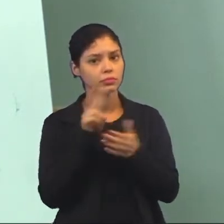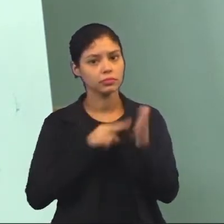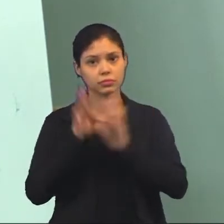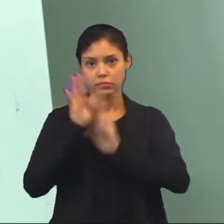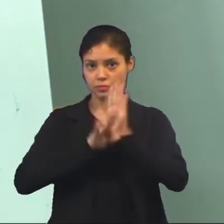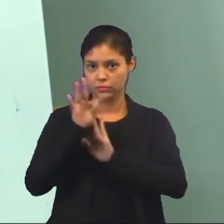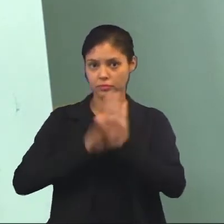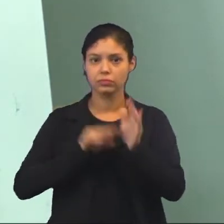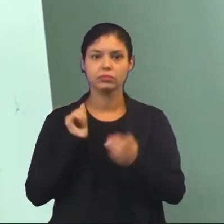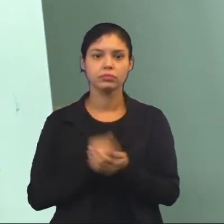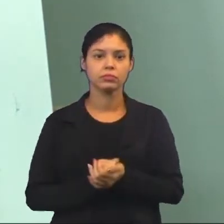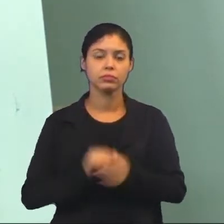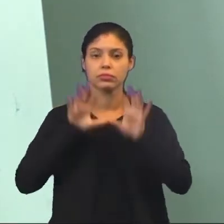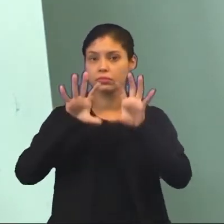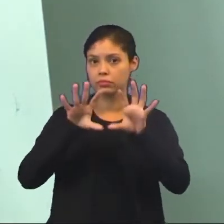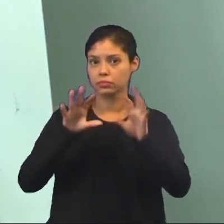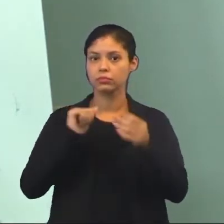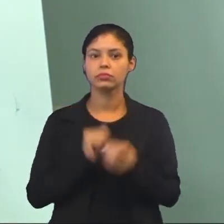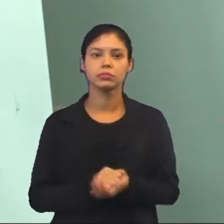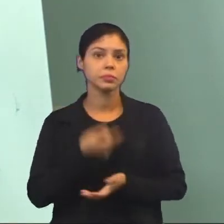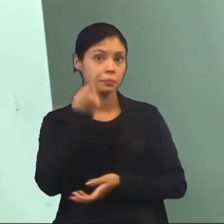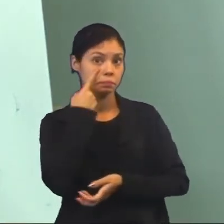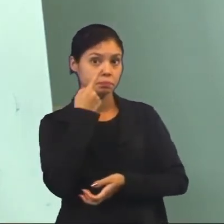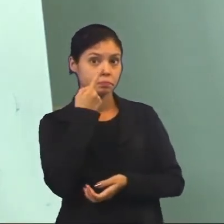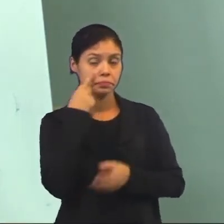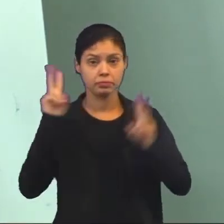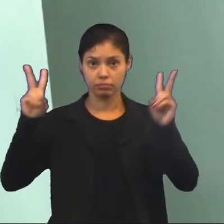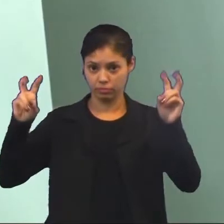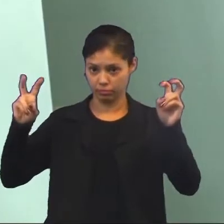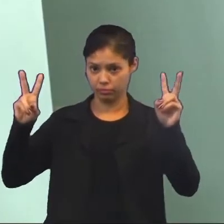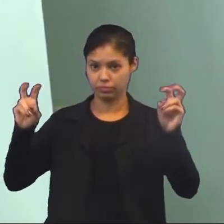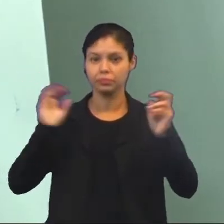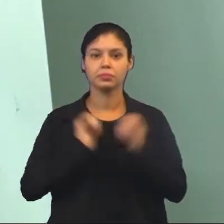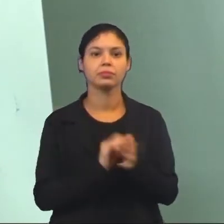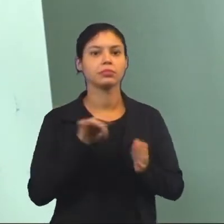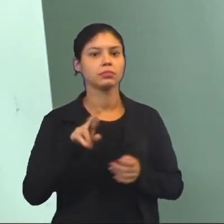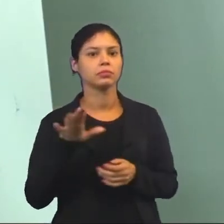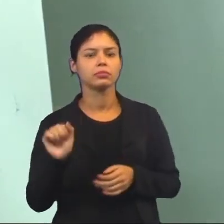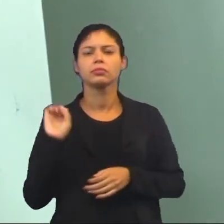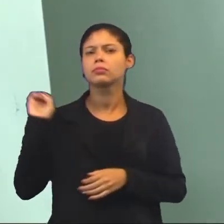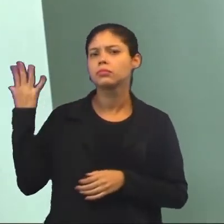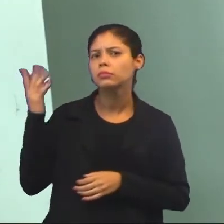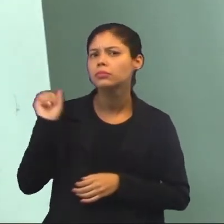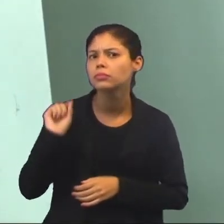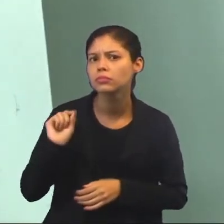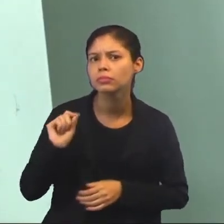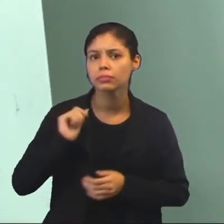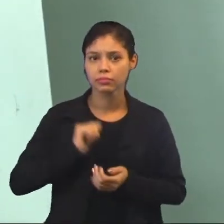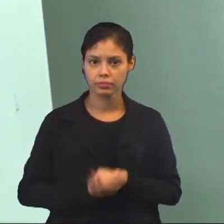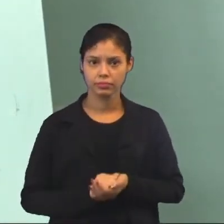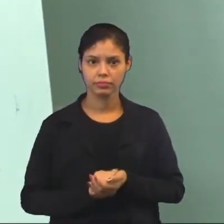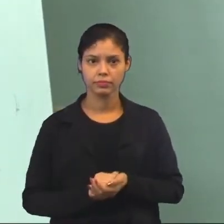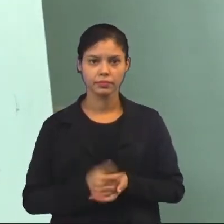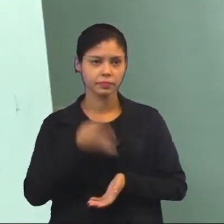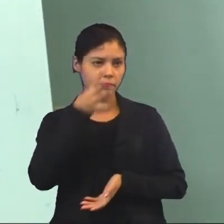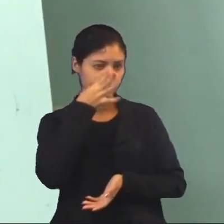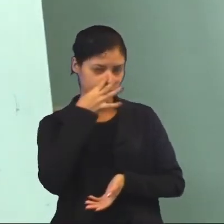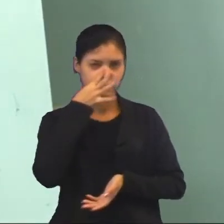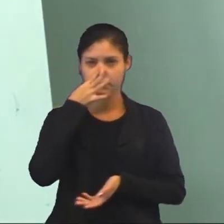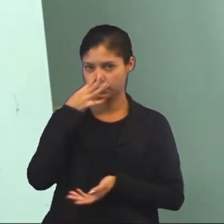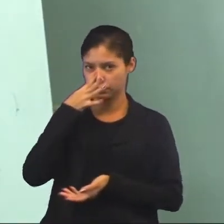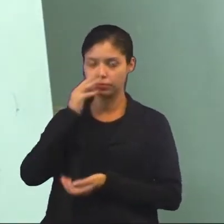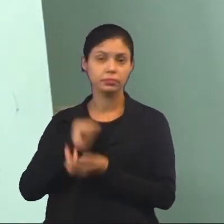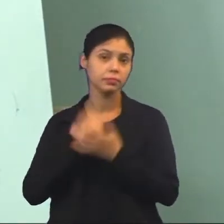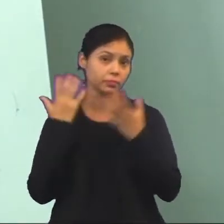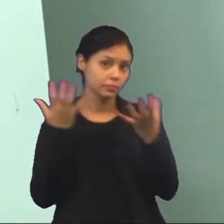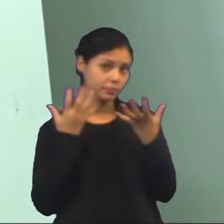do texto, para que, assim, ao olhar esse título, essa manchete, o que vai acontecer? Vamos ficar interessados e